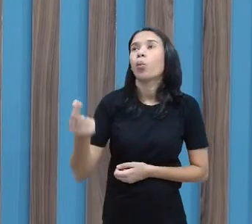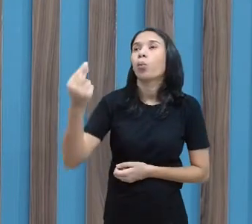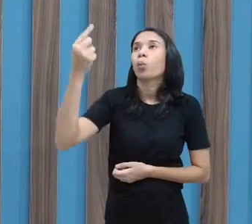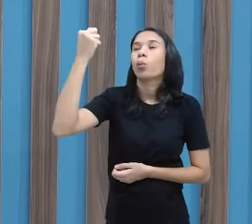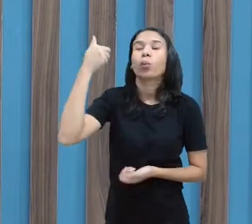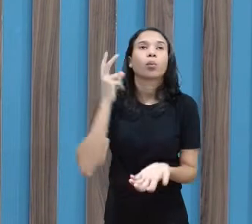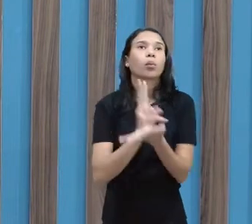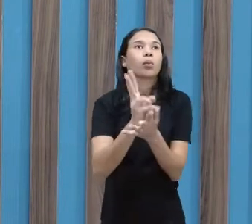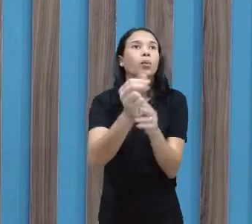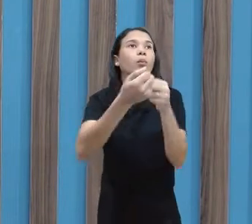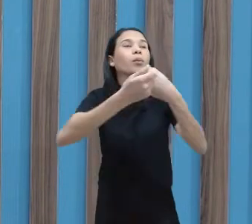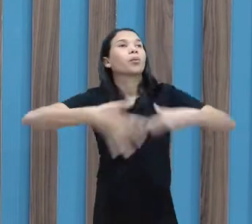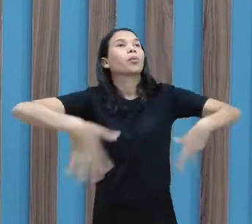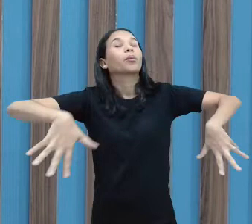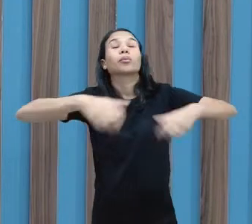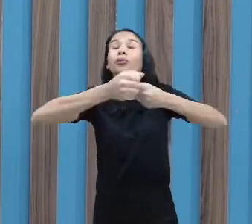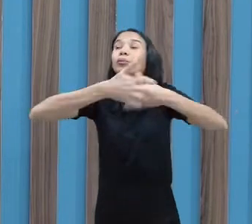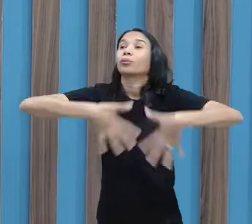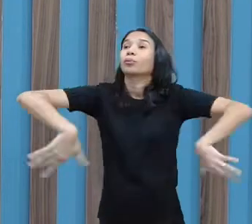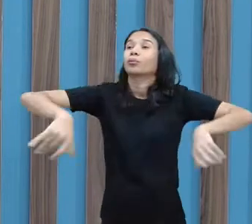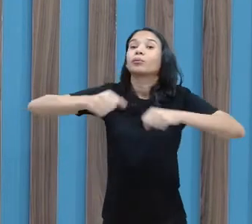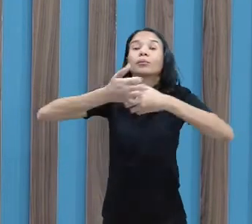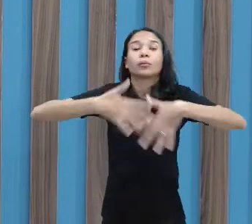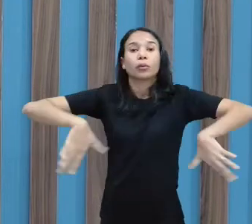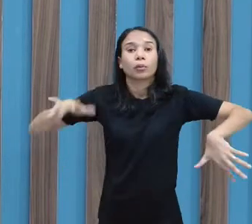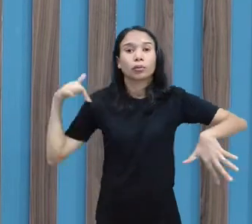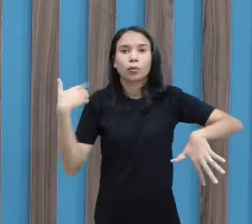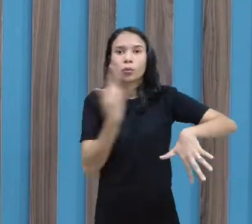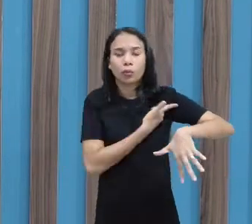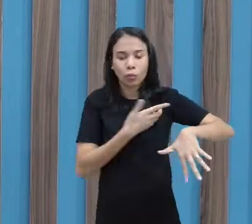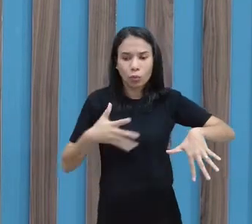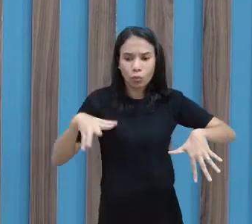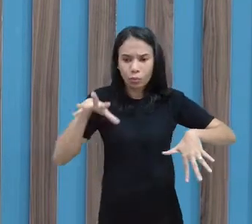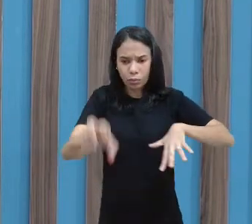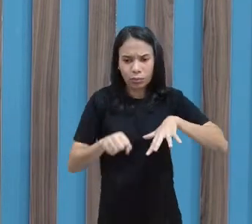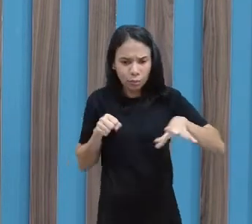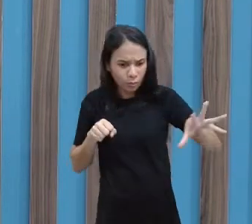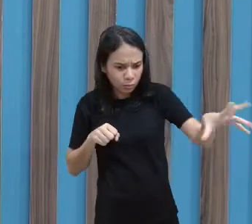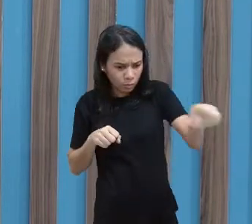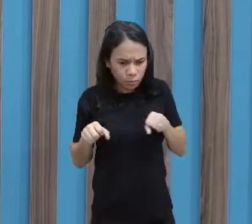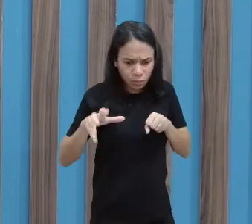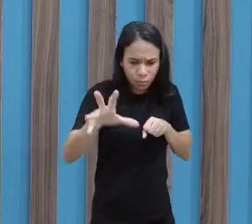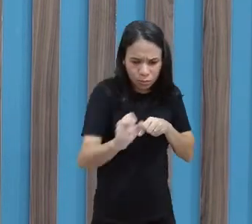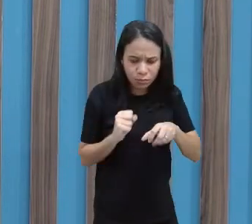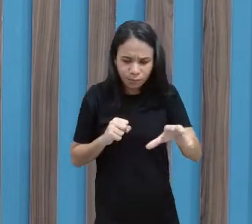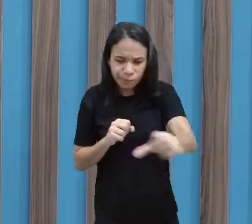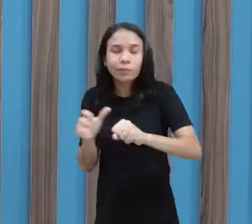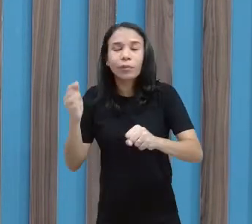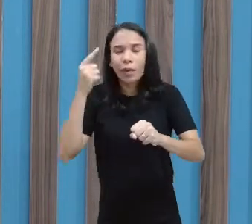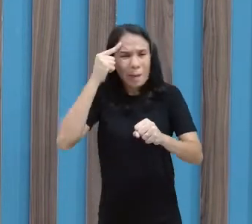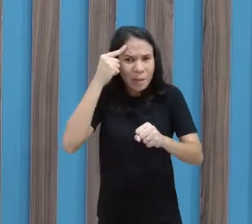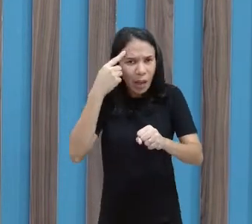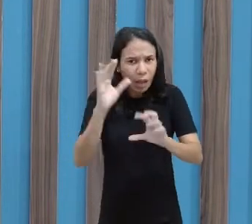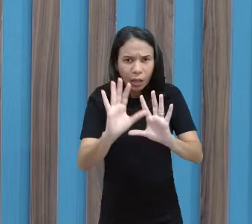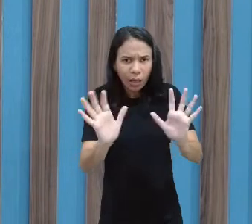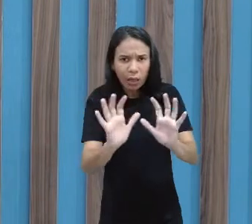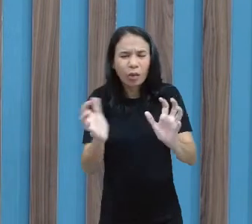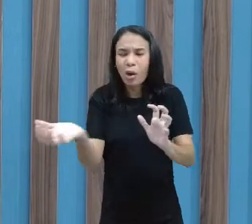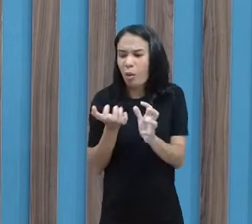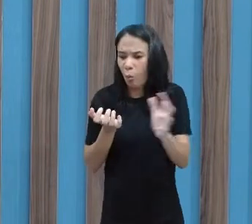era inesgotável. Então, começamos a explorar, nós, seres humanos, e sem pensar, só querer,